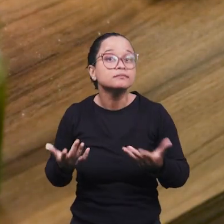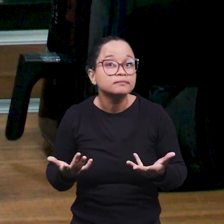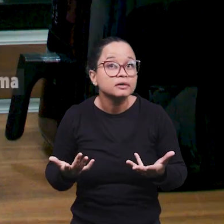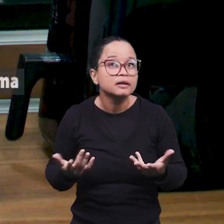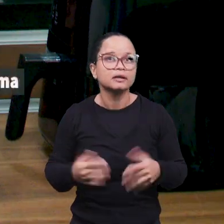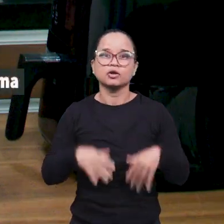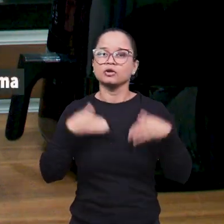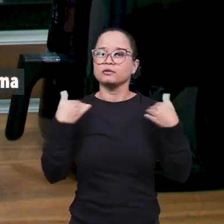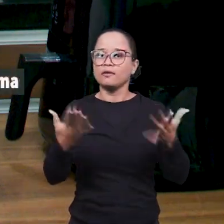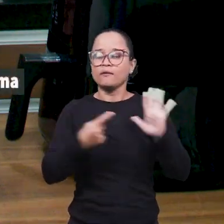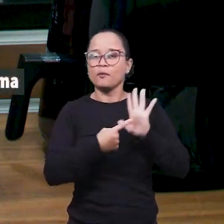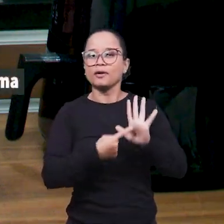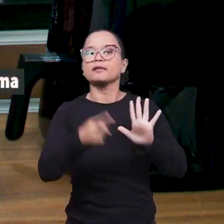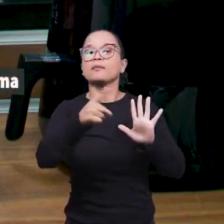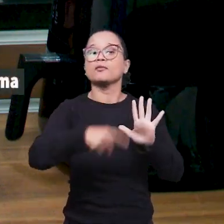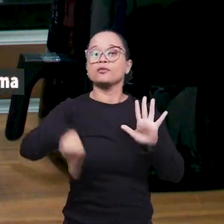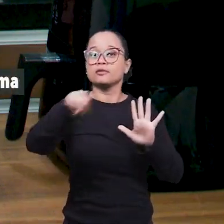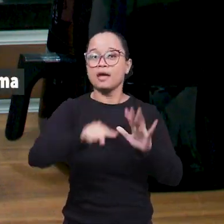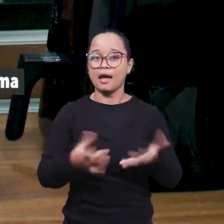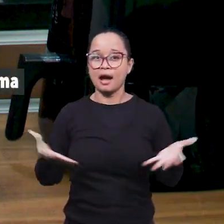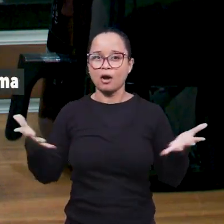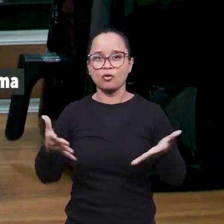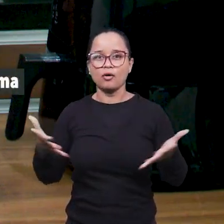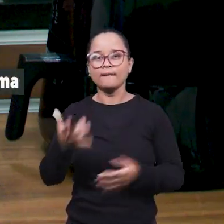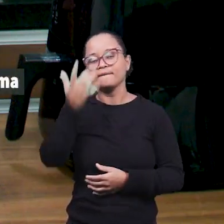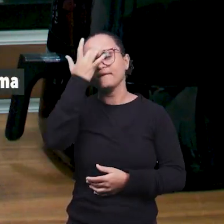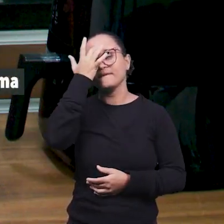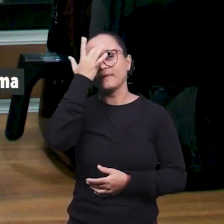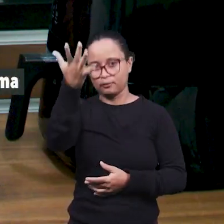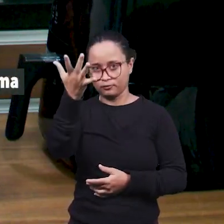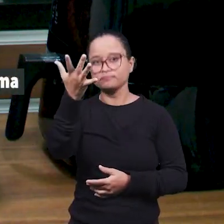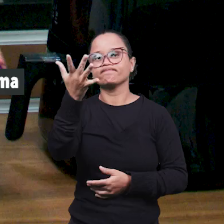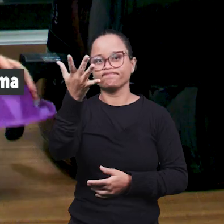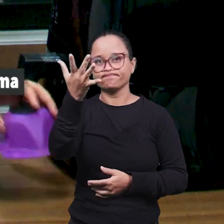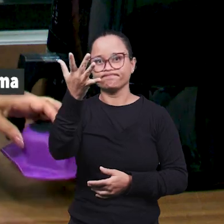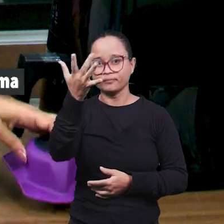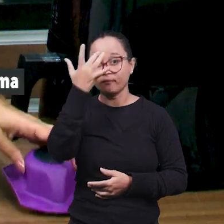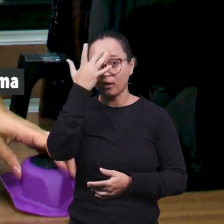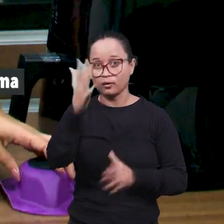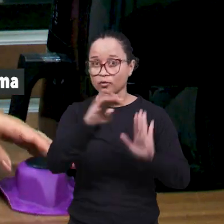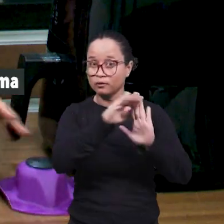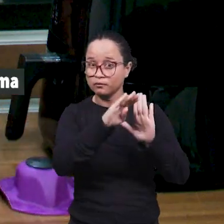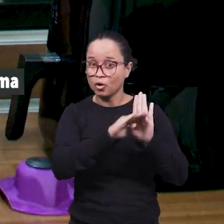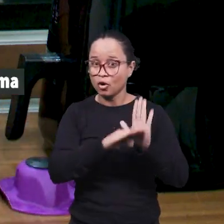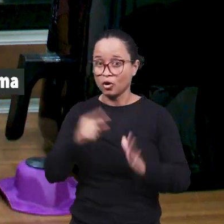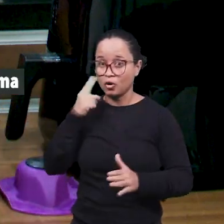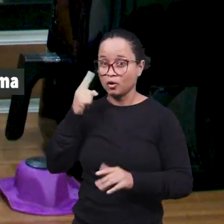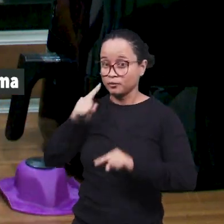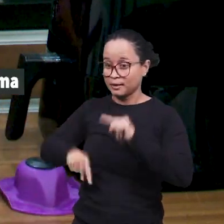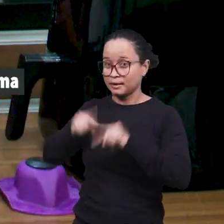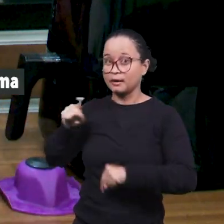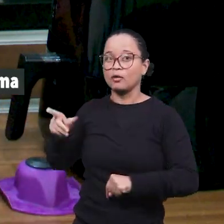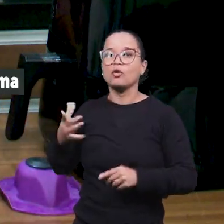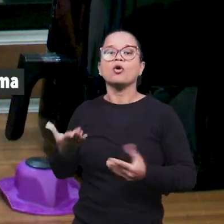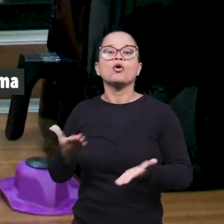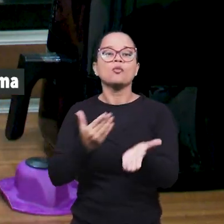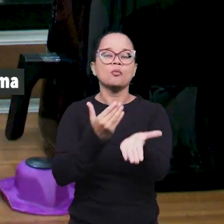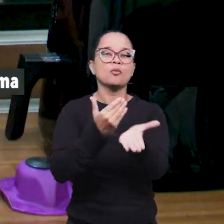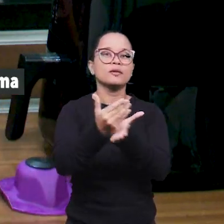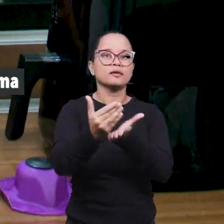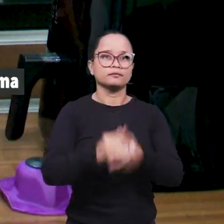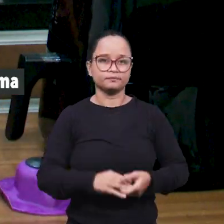lá. Vou mostrar para vocês agora a praticidade da minha berine. Ó,